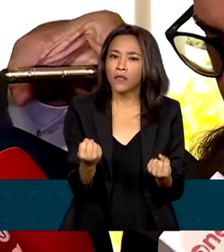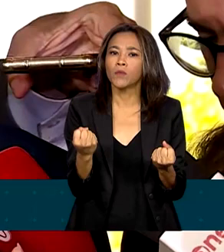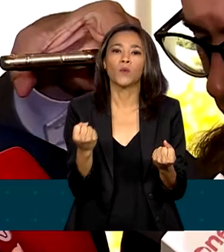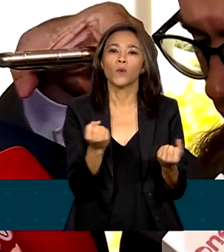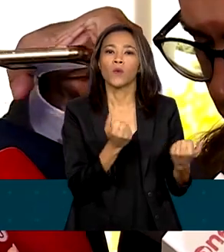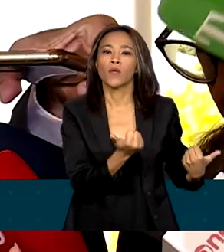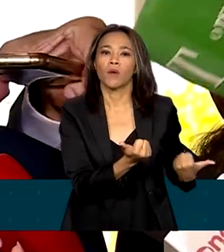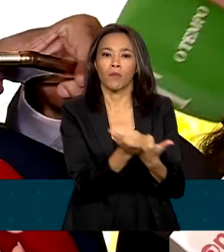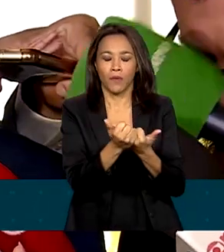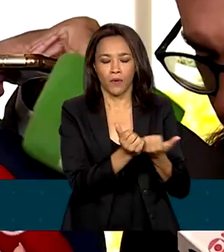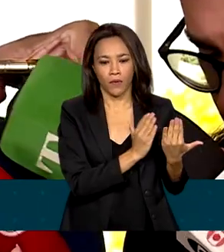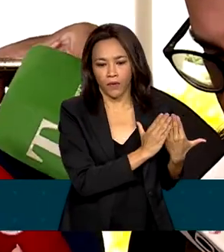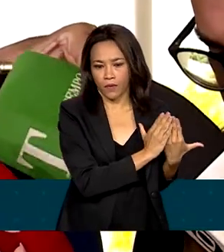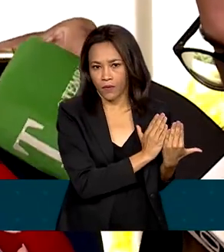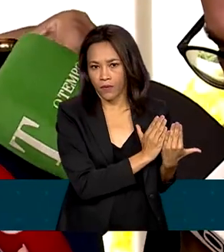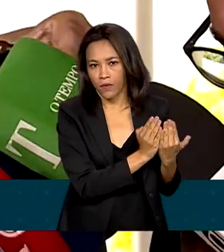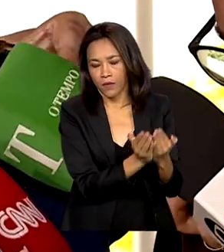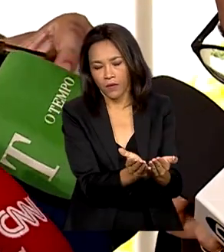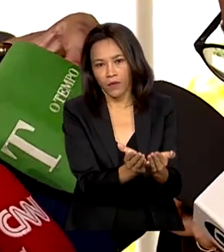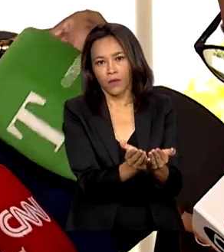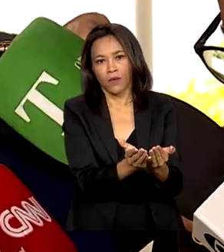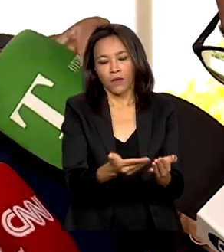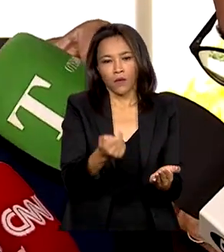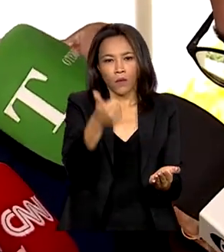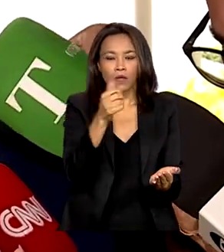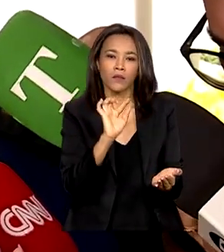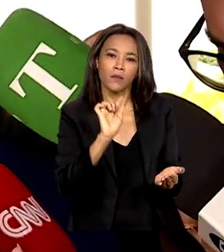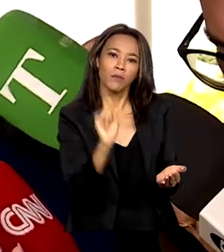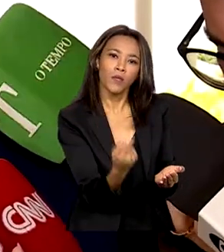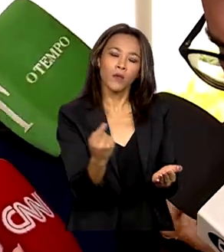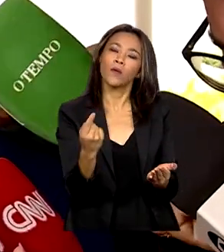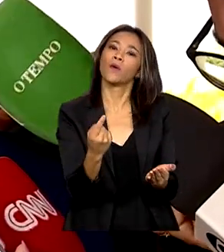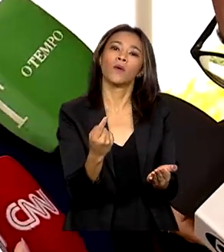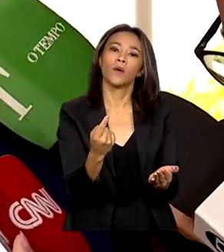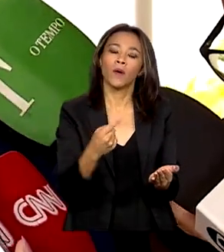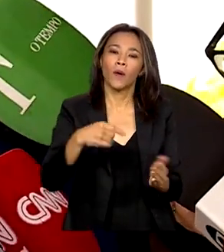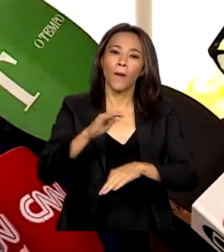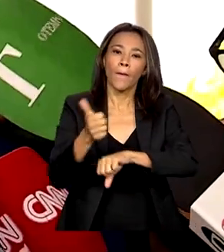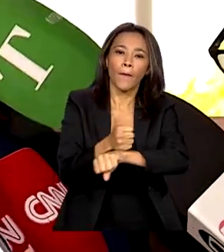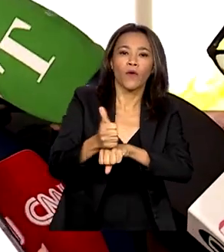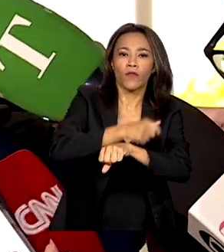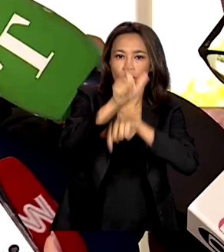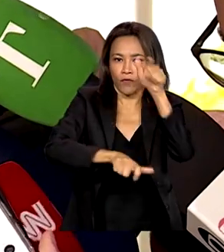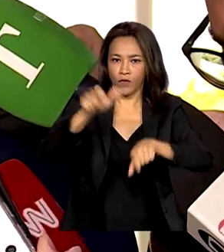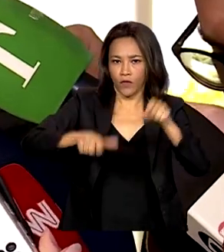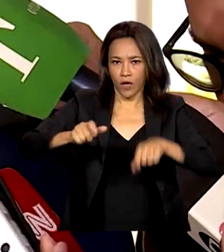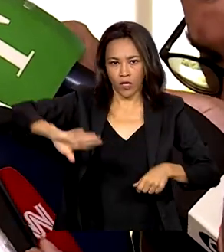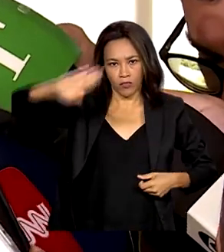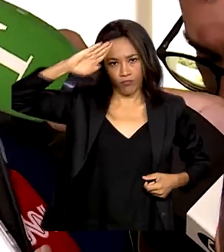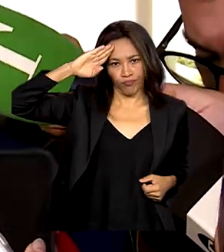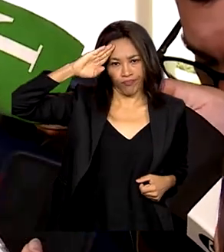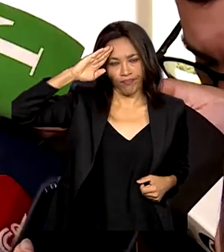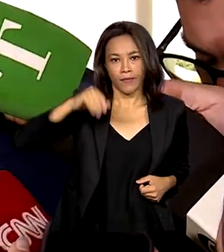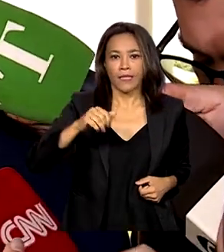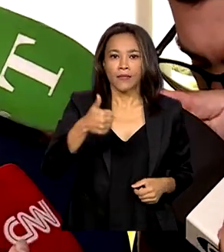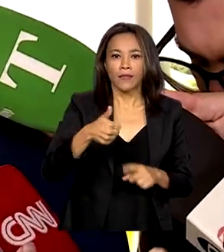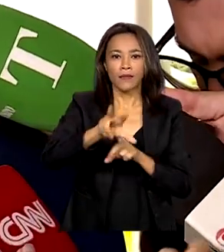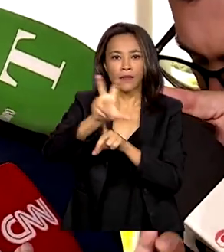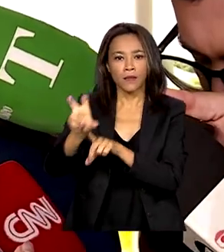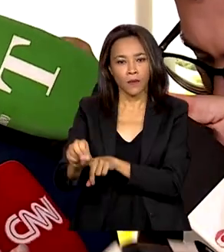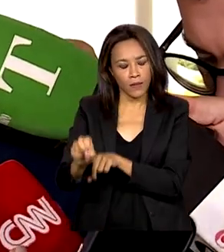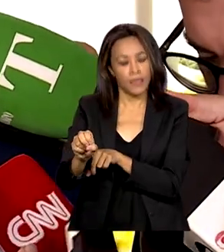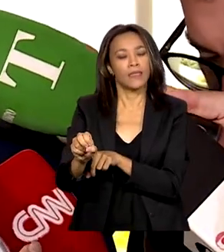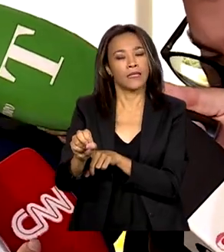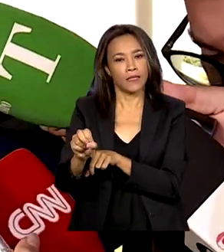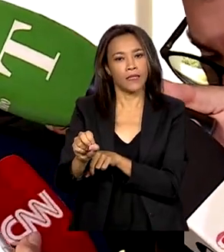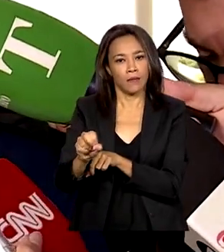navio da Marinha, com quase 1.000 profissionais marinheiros, dos quais 150